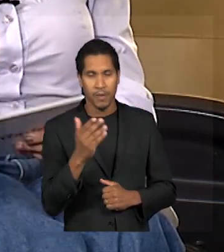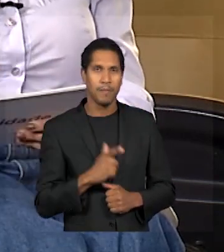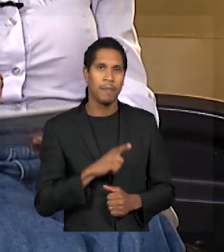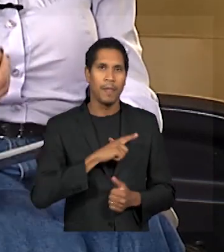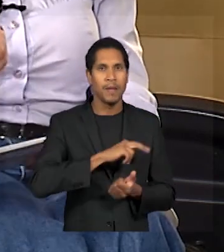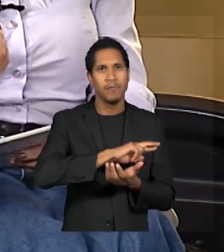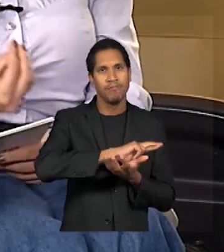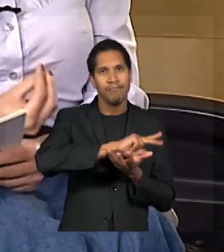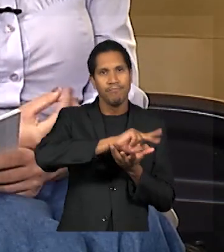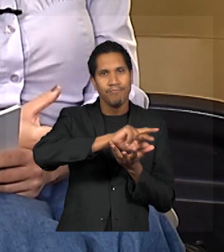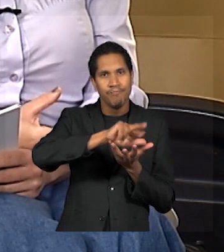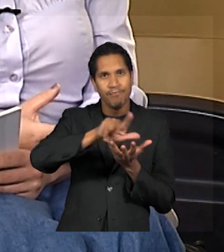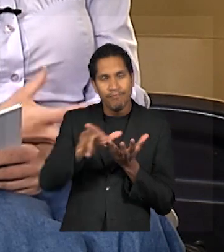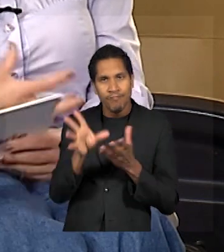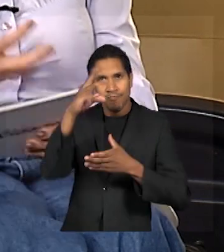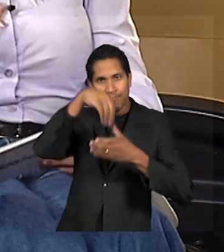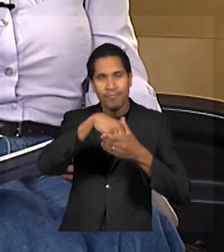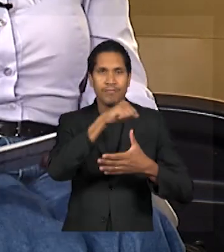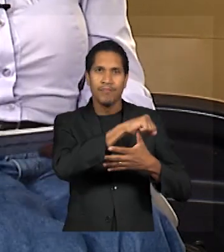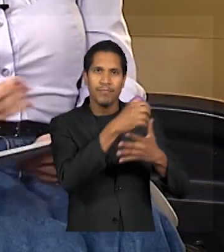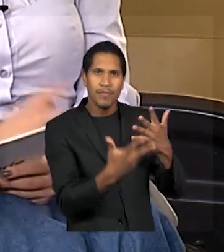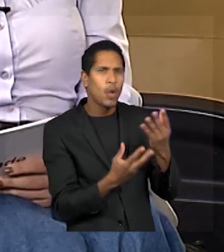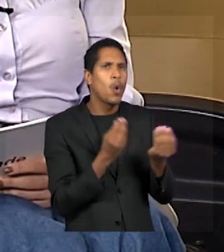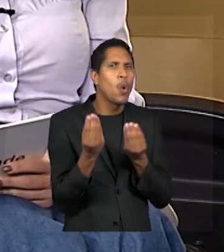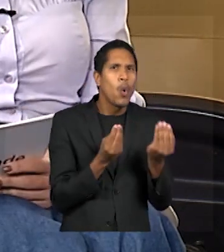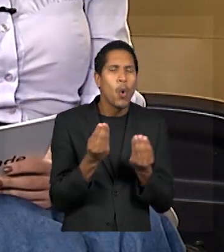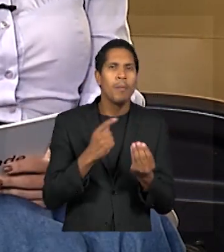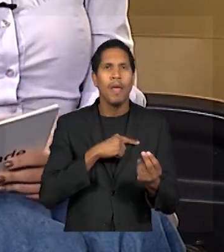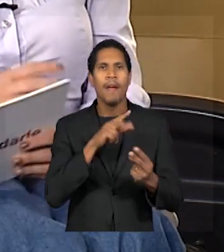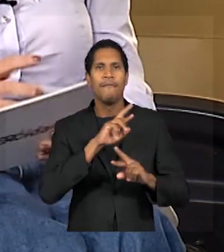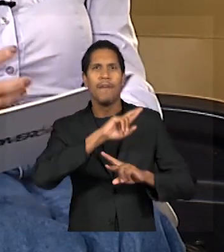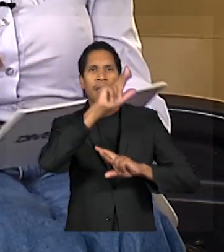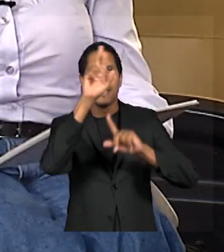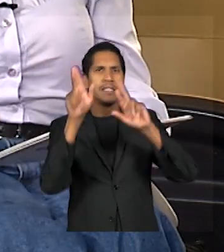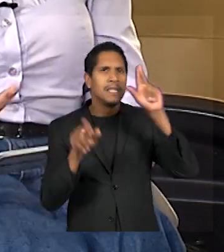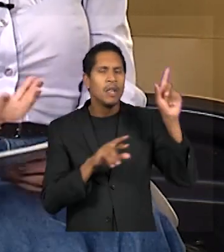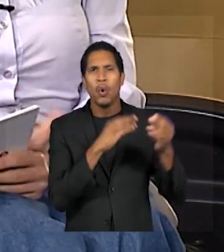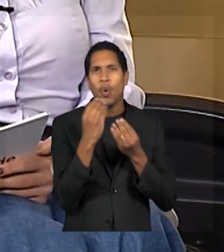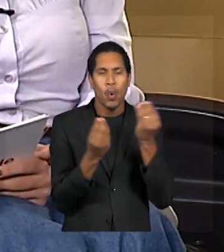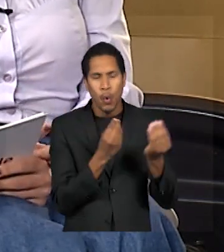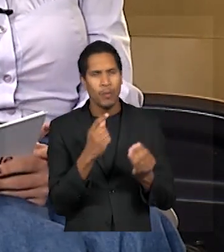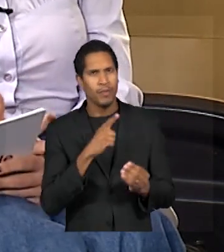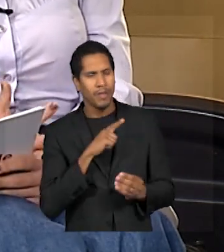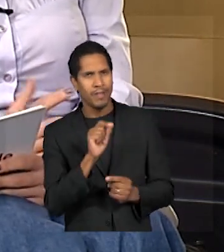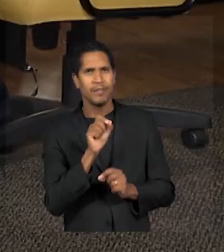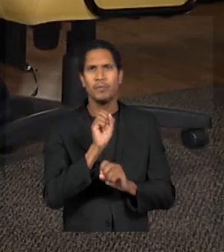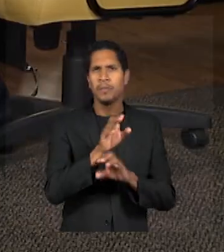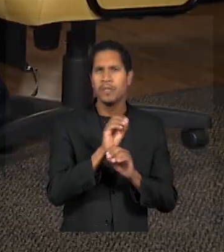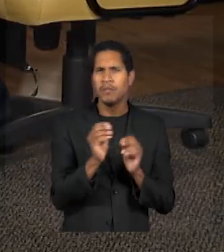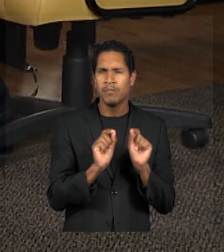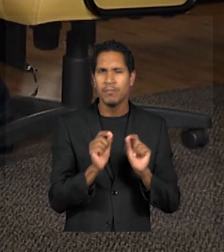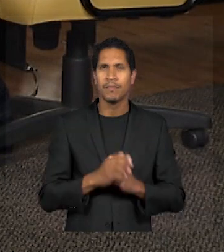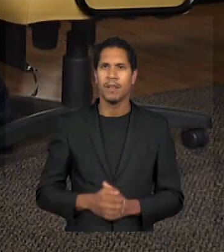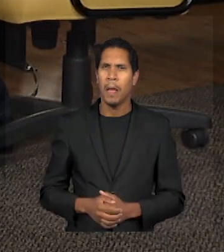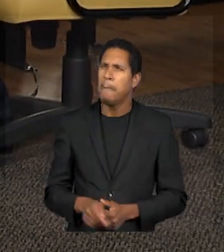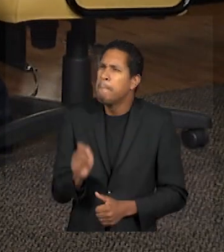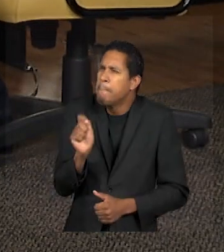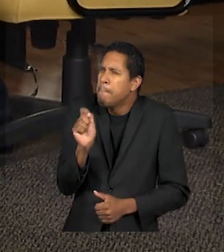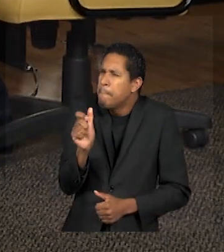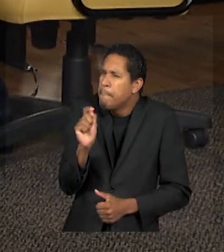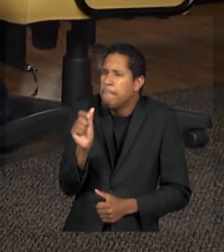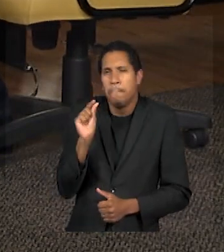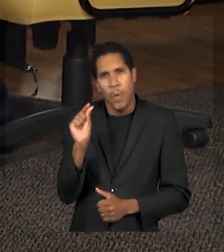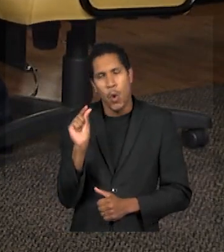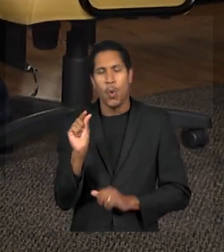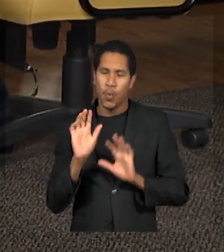vários dialetos também dentro da Libras, dependendo da localidade. Isso interfere também no ensino, né? Um pouco. Interfere sim, um